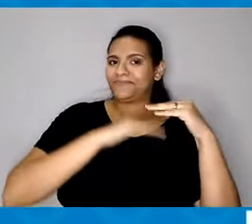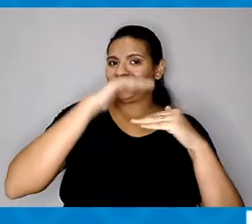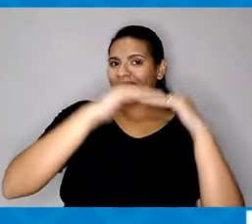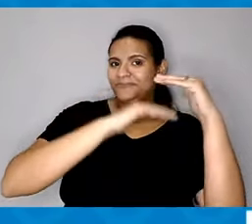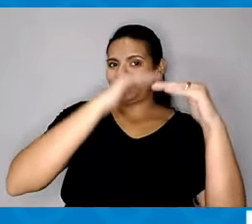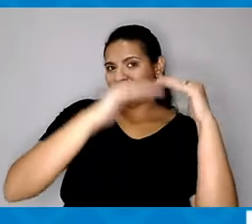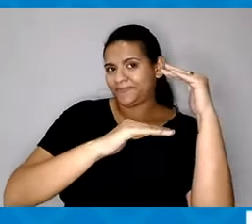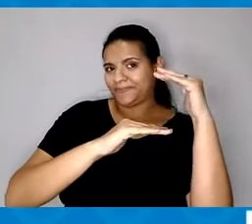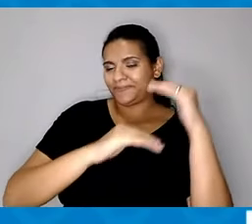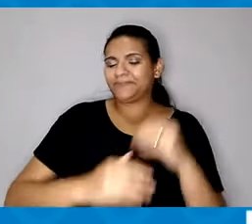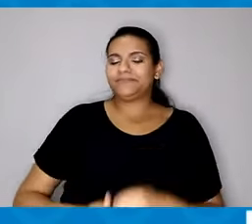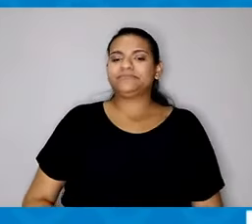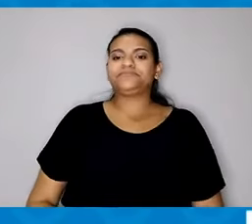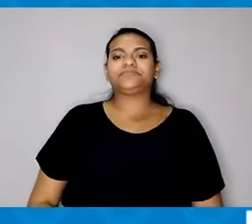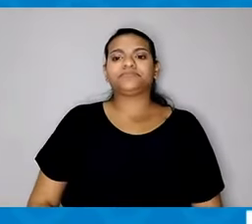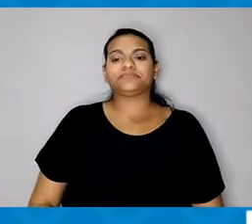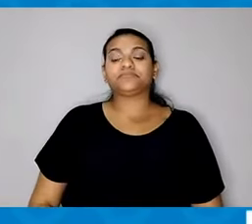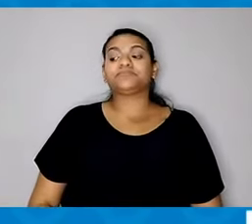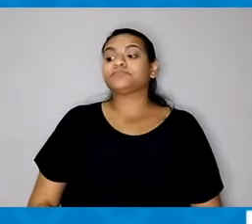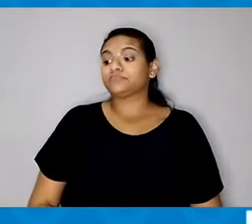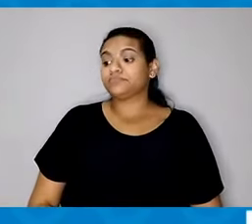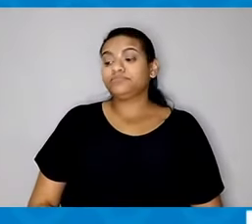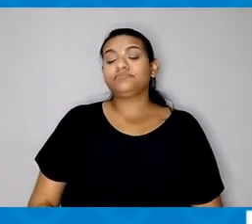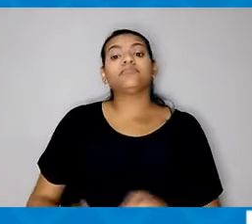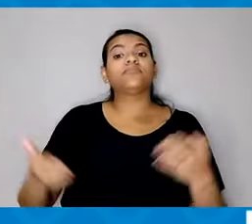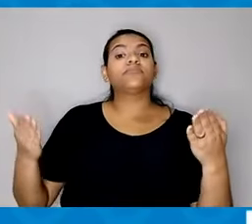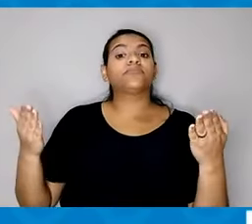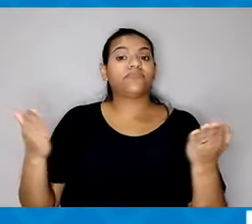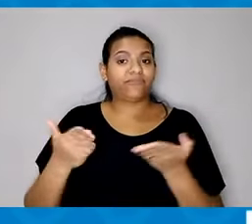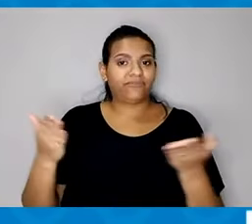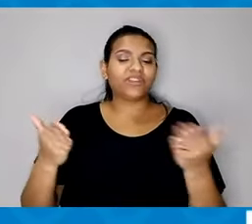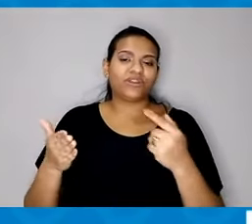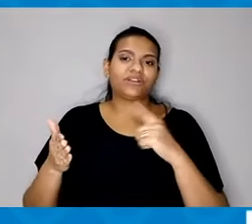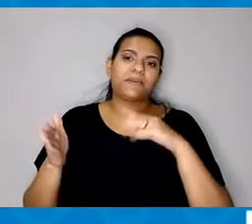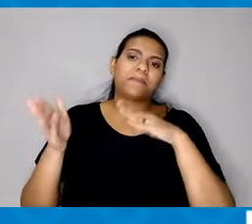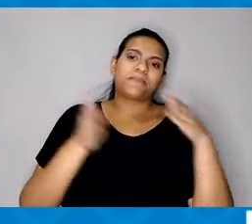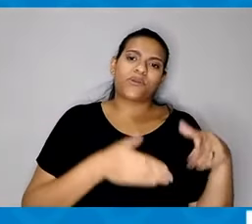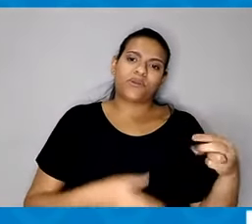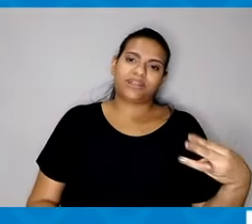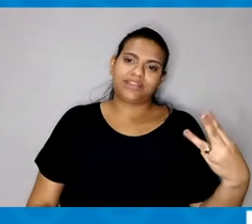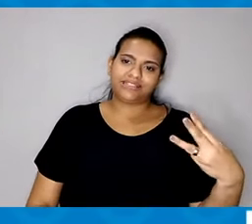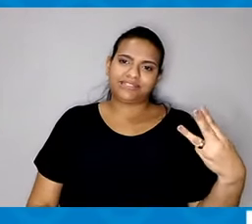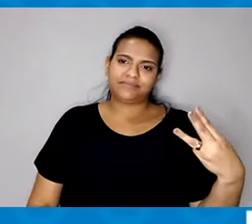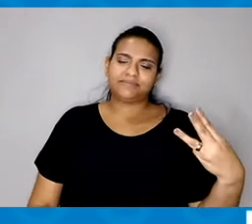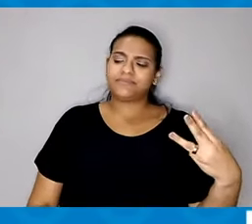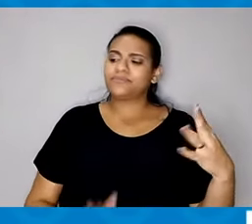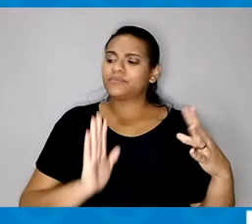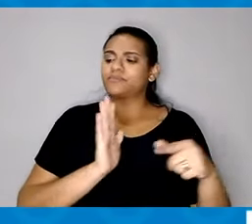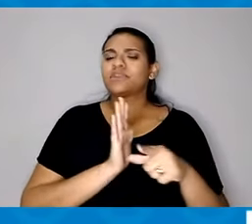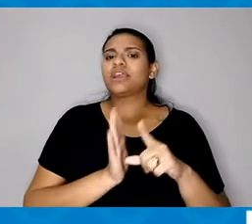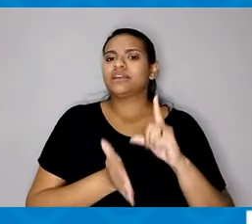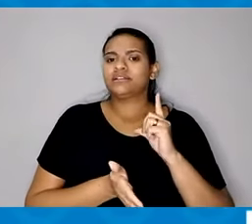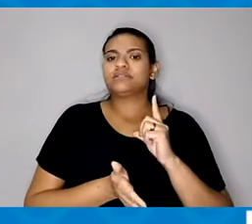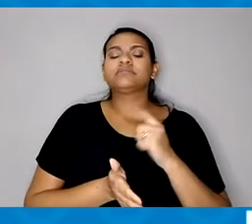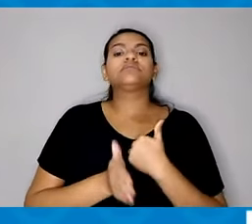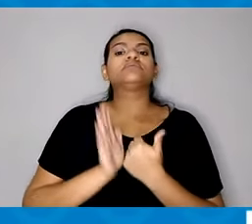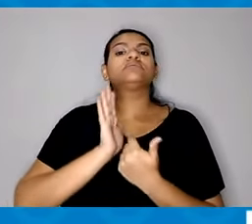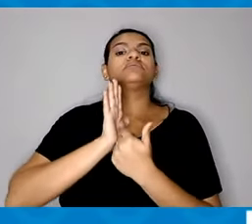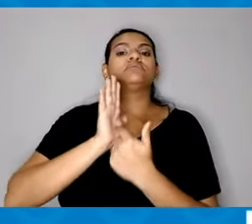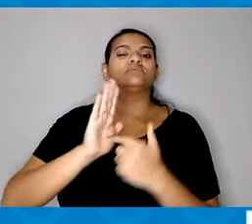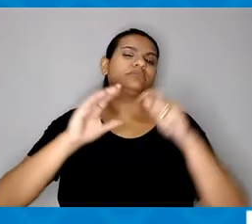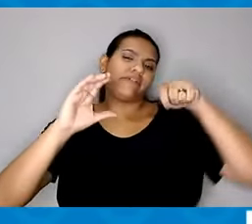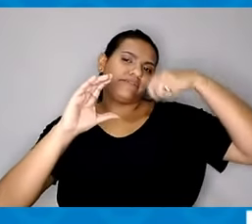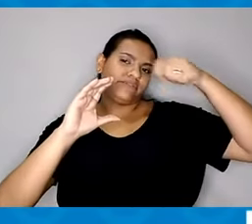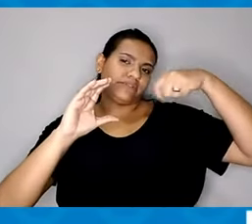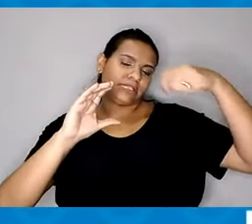Agora a gente vai partir para o terceiro bloco, e eu gostaria de mostrar a fala da estudante Marina